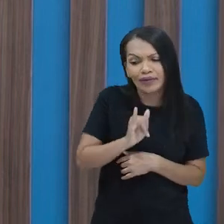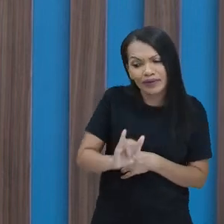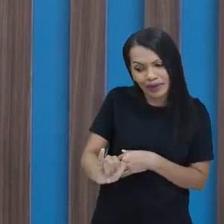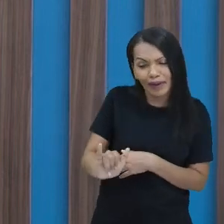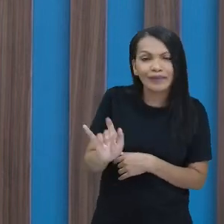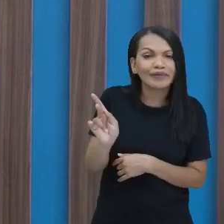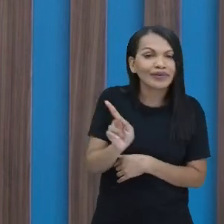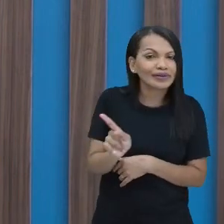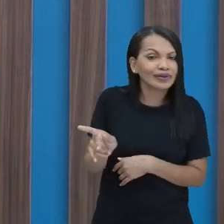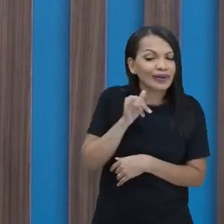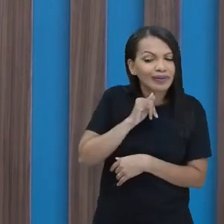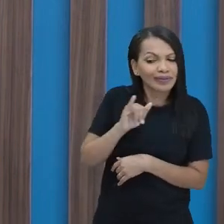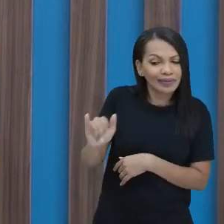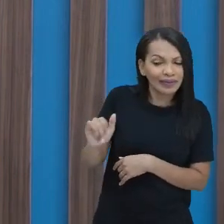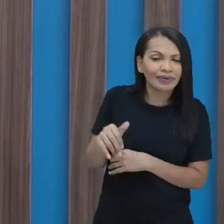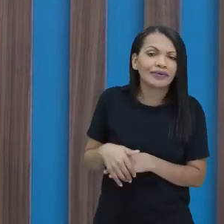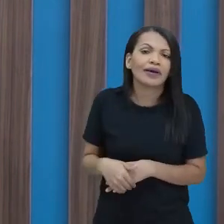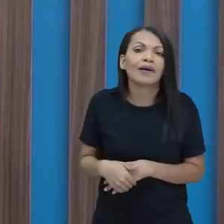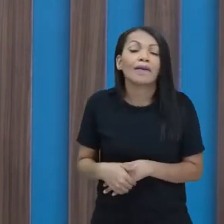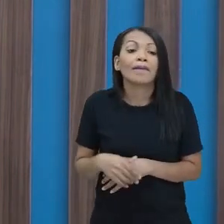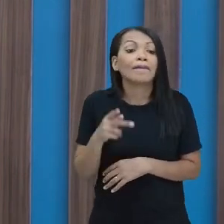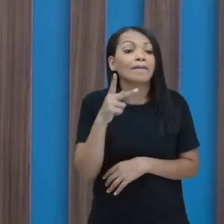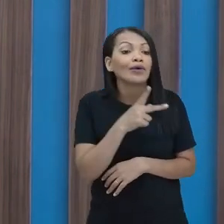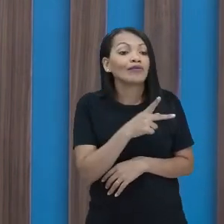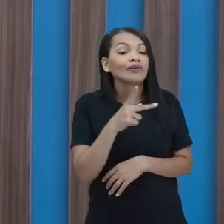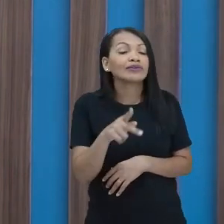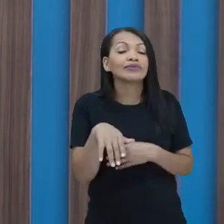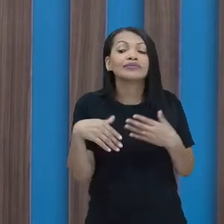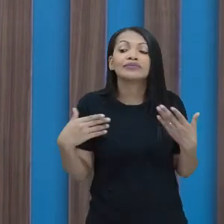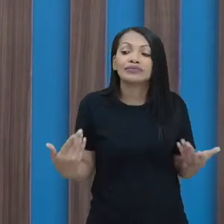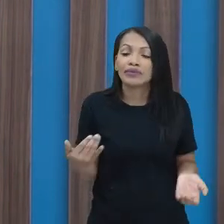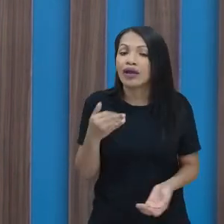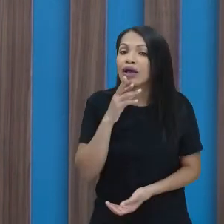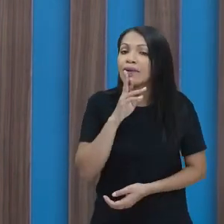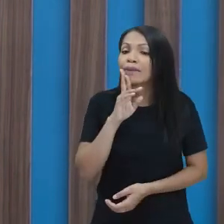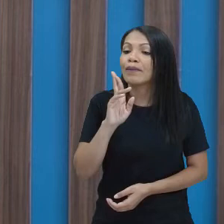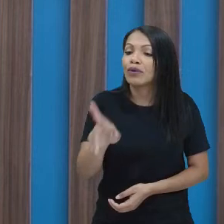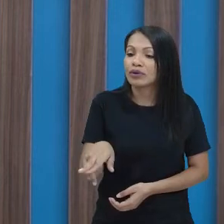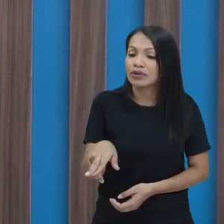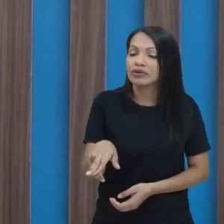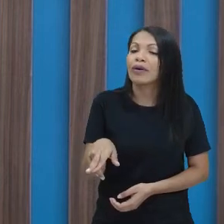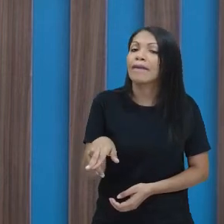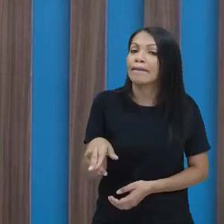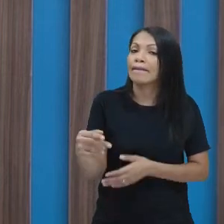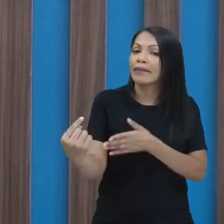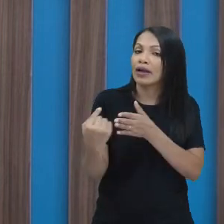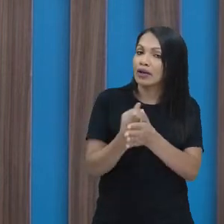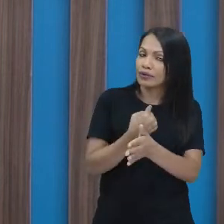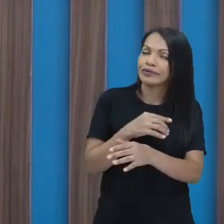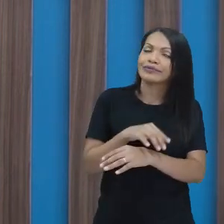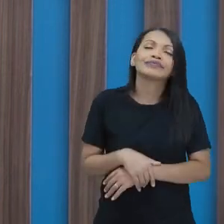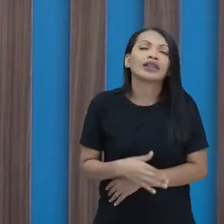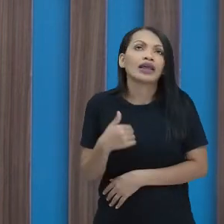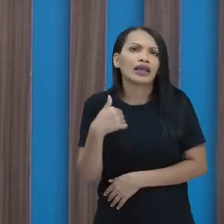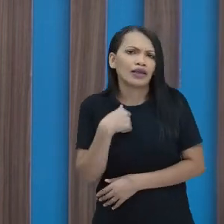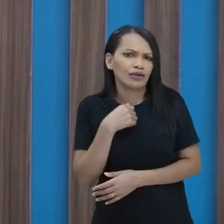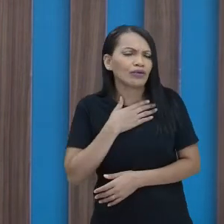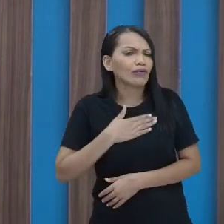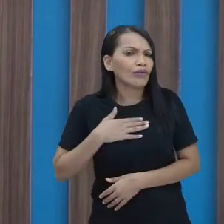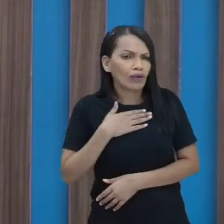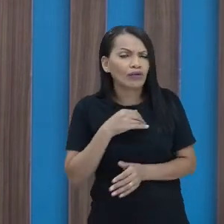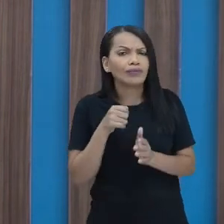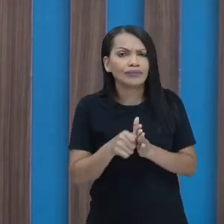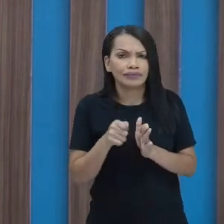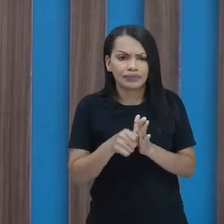carta. Professora Esther, respondendo sua pergunta, gosto sim de escrever carta. Quando criança, minha mãe sempre estimulava a